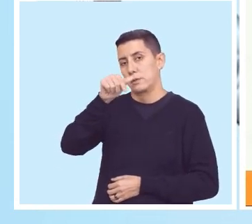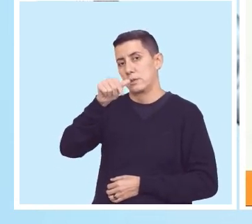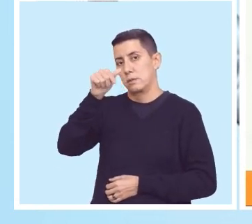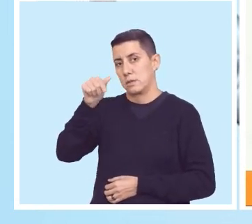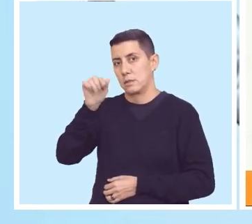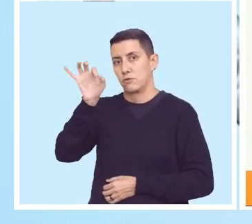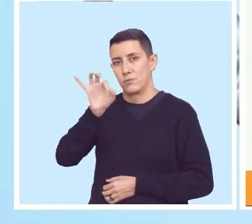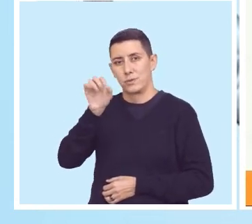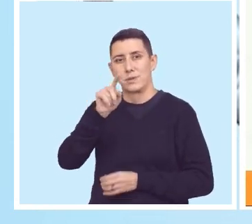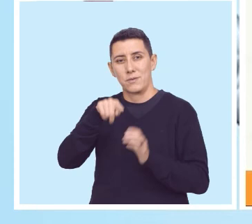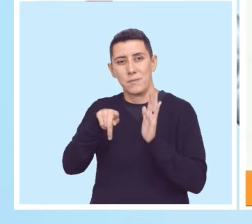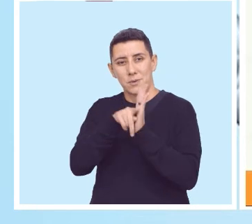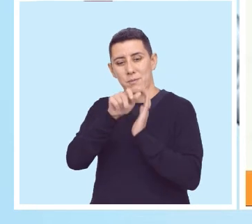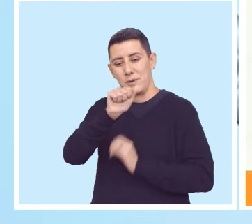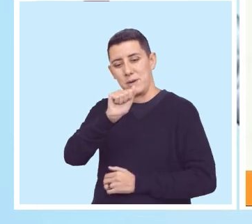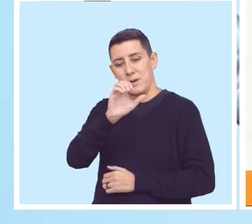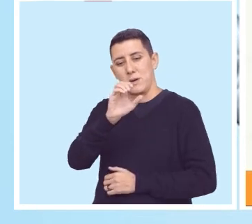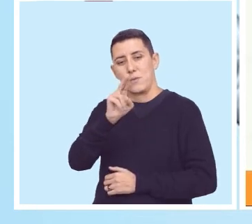0,977